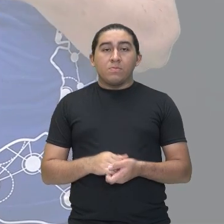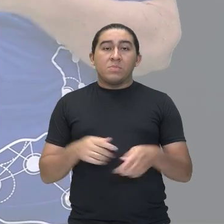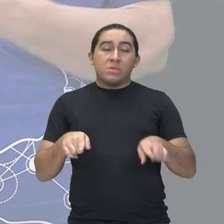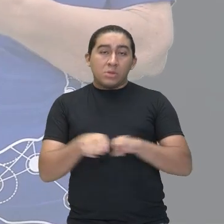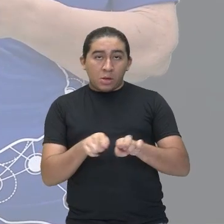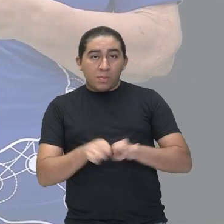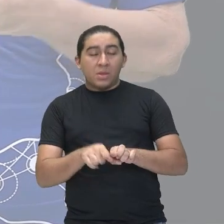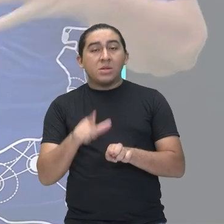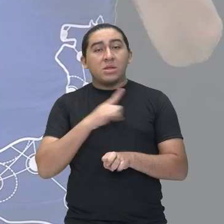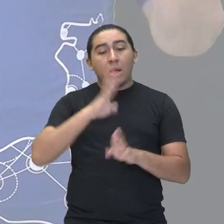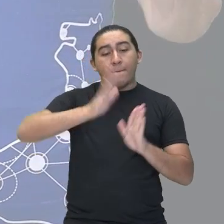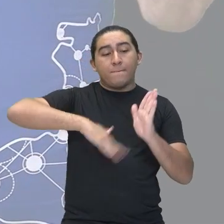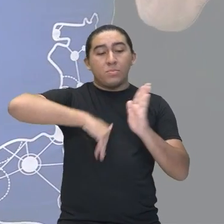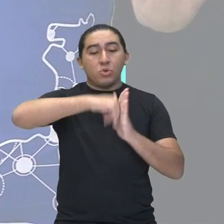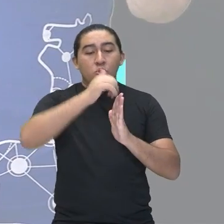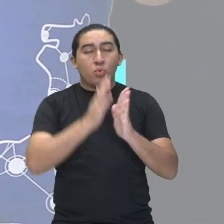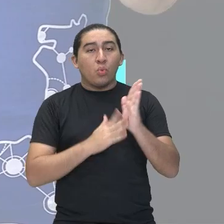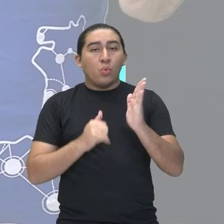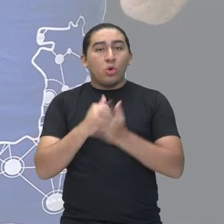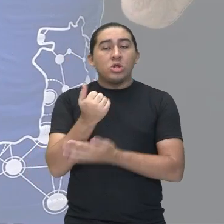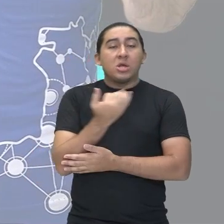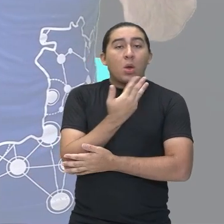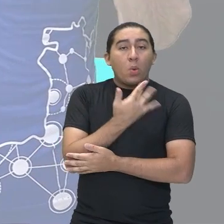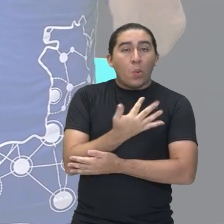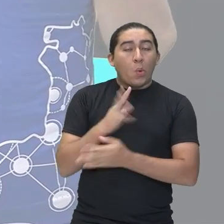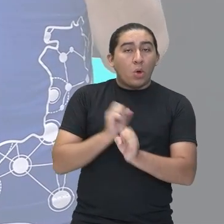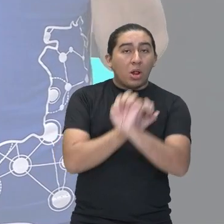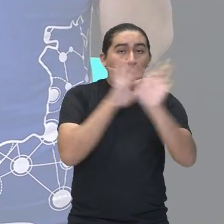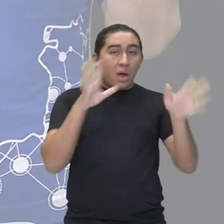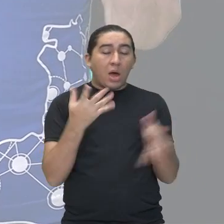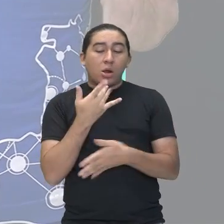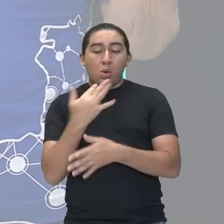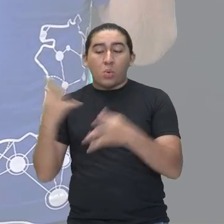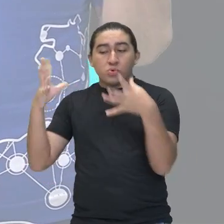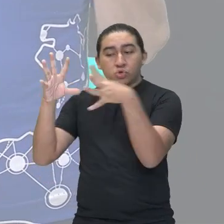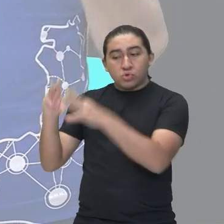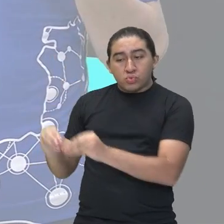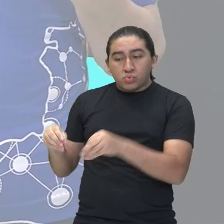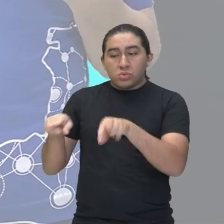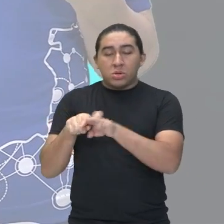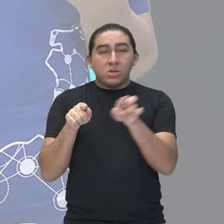cores leves, fundo escuro, muita